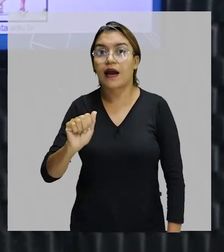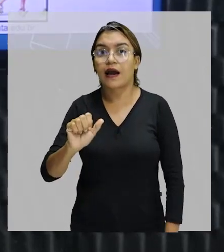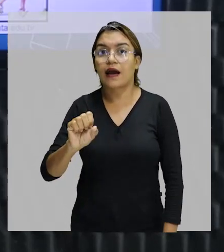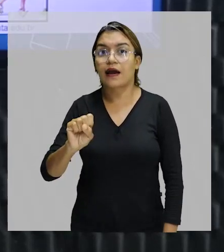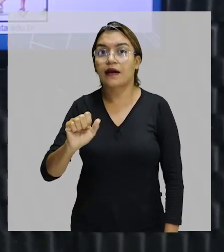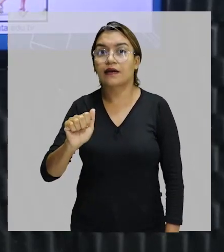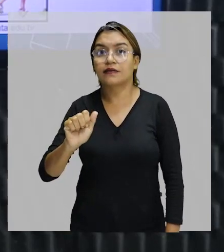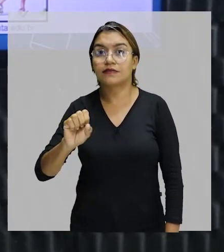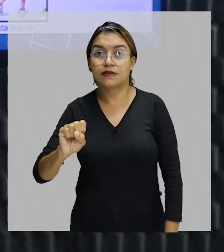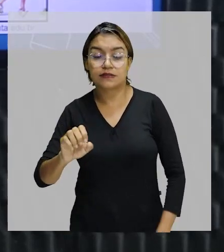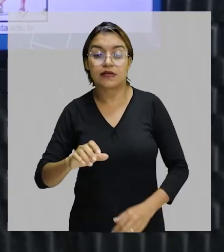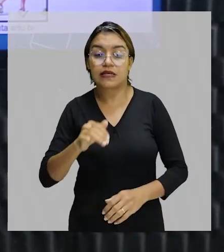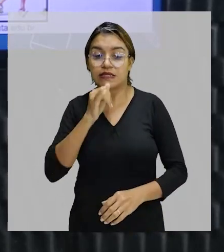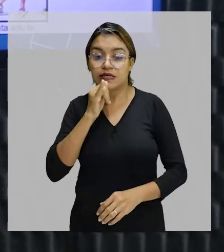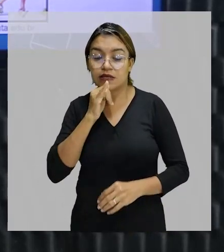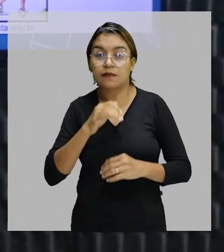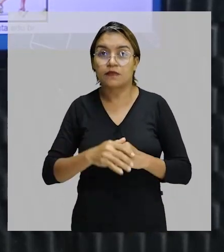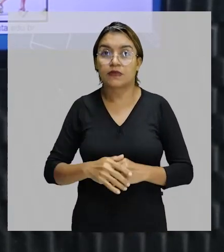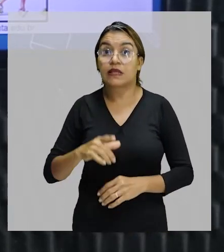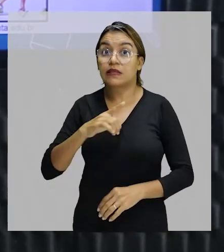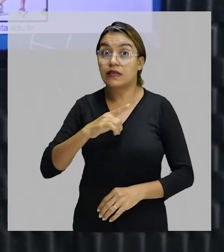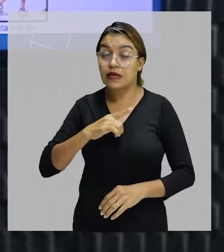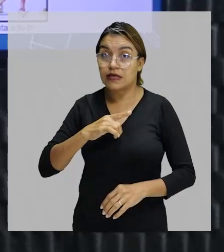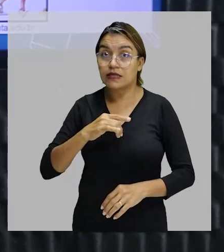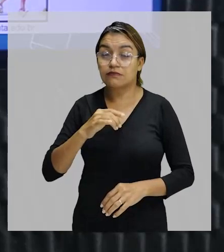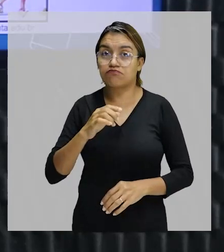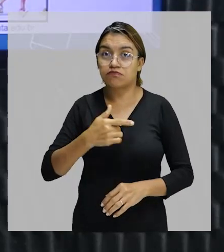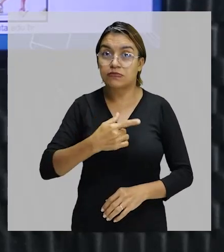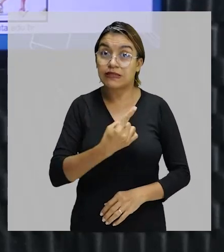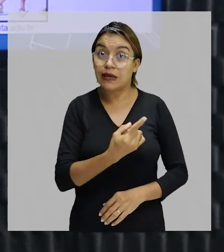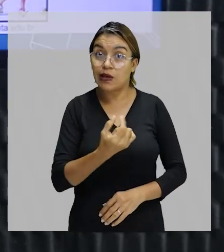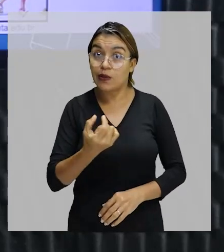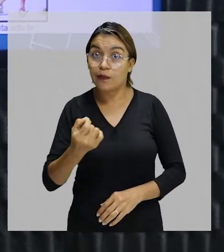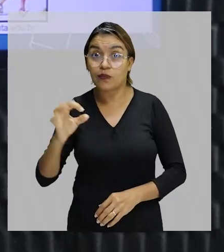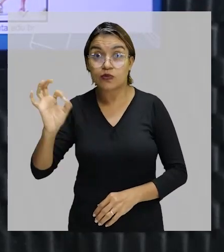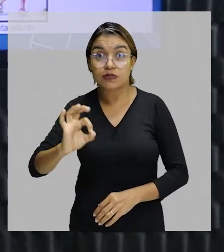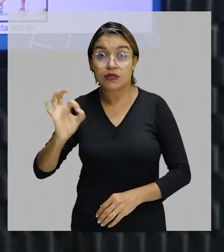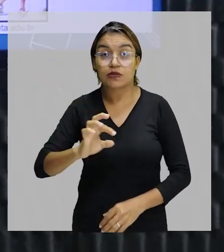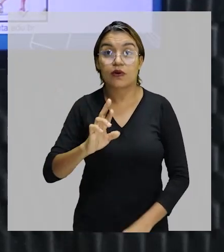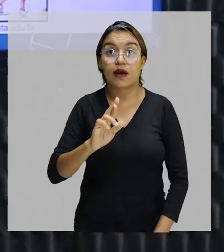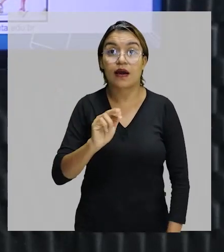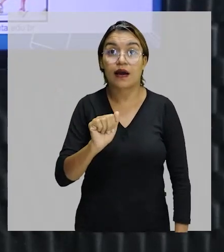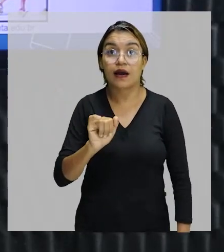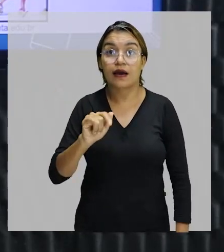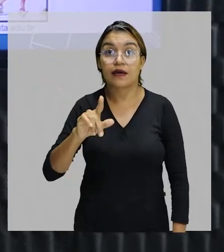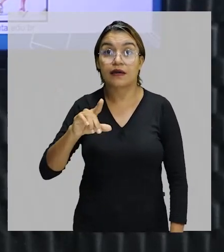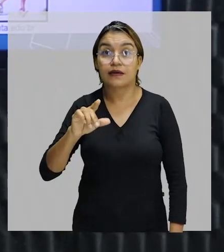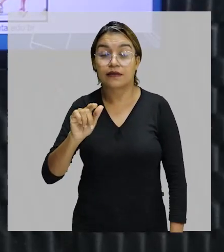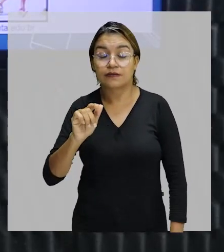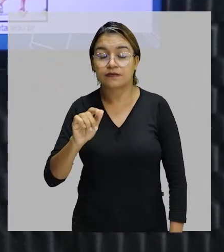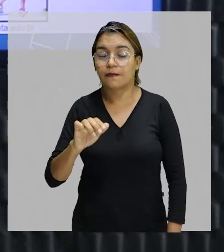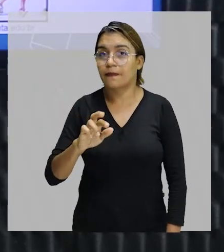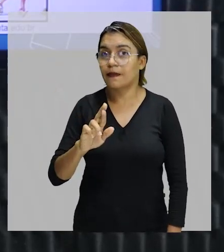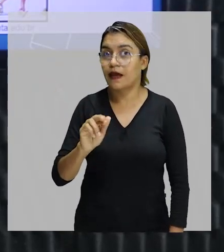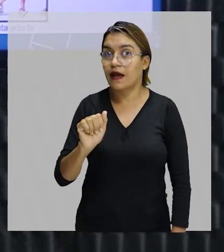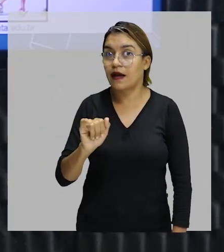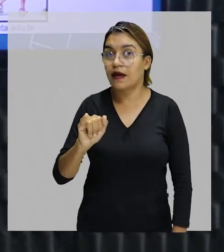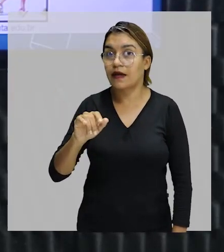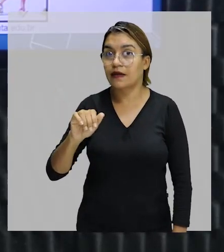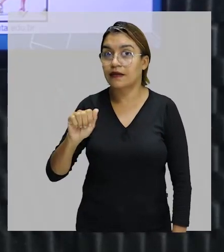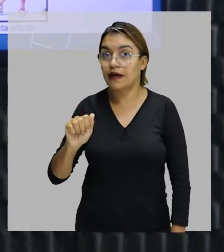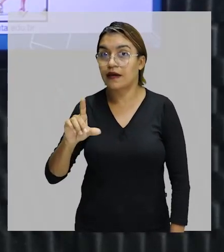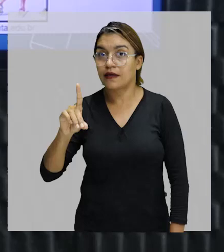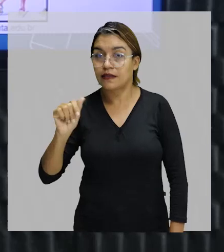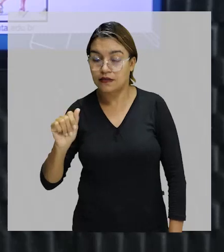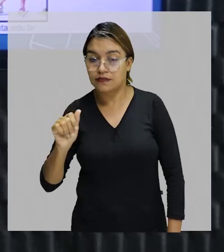são 100% raiadas. O que significa isso? Que cada atleta deve correr na